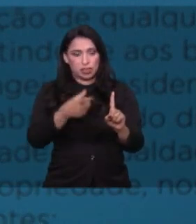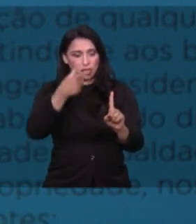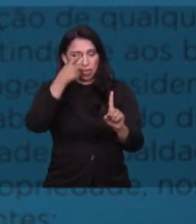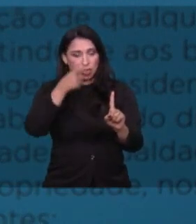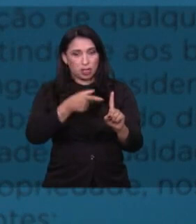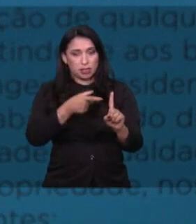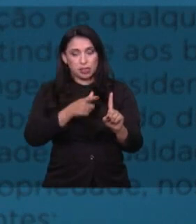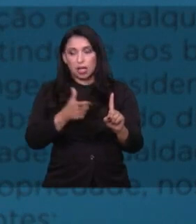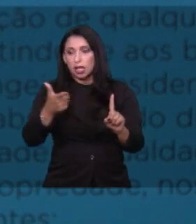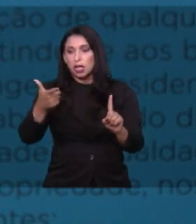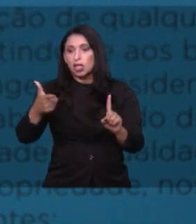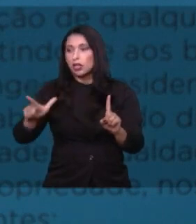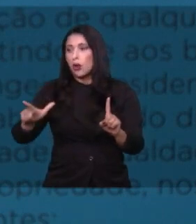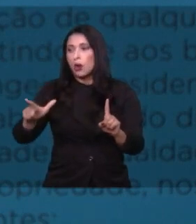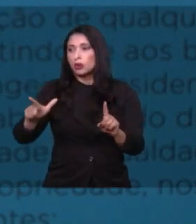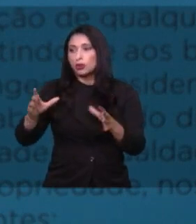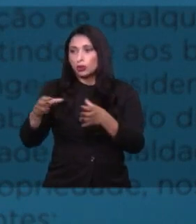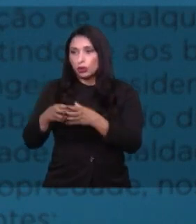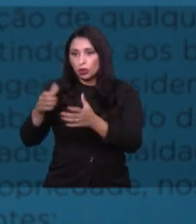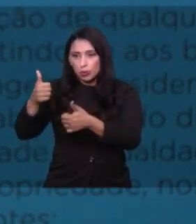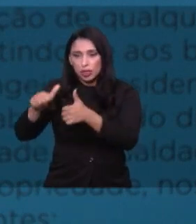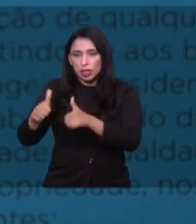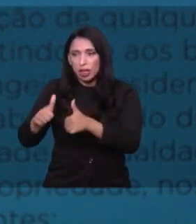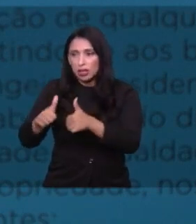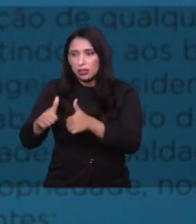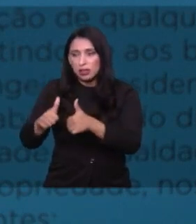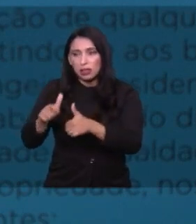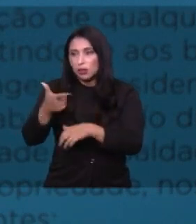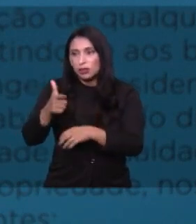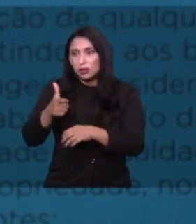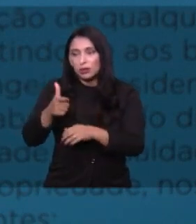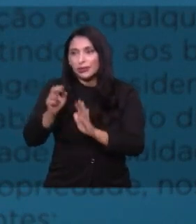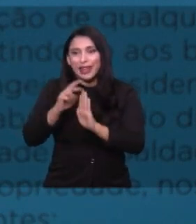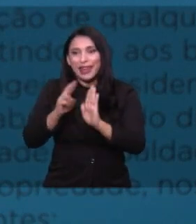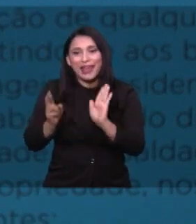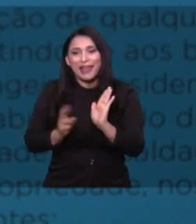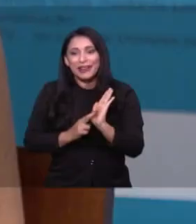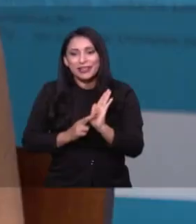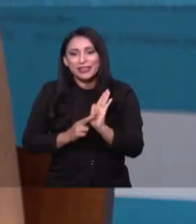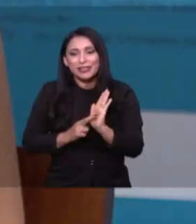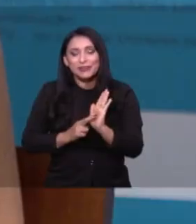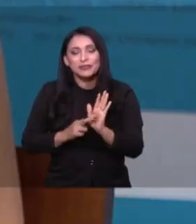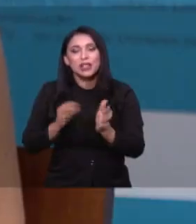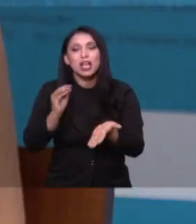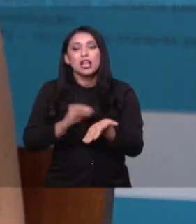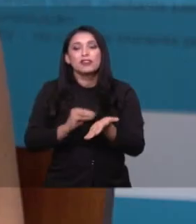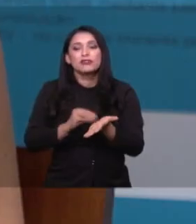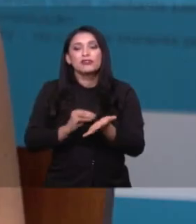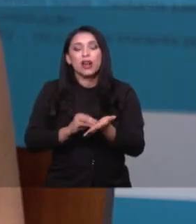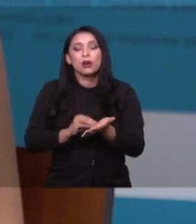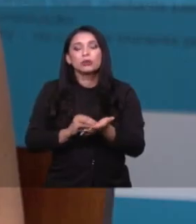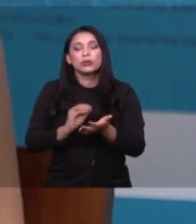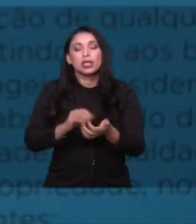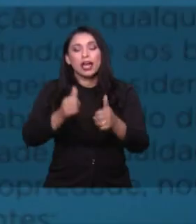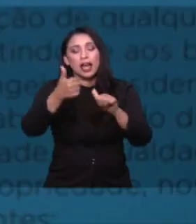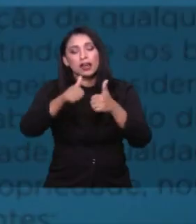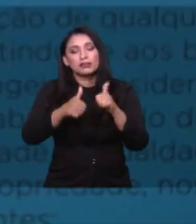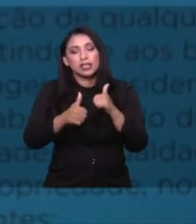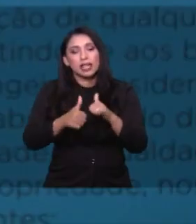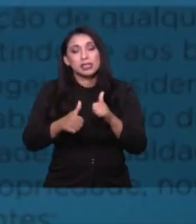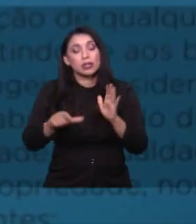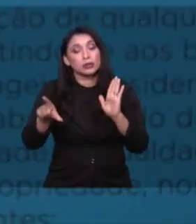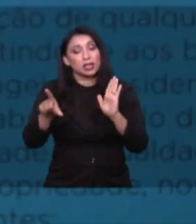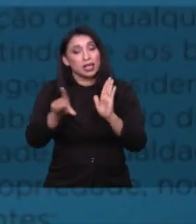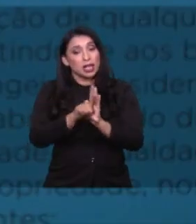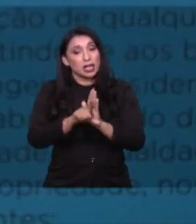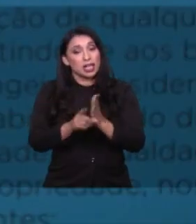numa banca e não ser considerada na outra, porque não tem critério, por falta ainda da avaliação biopsicossocial que está prevista na Lei